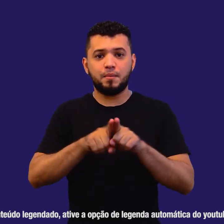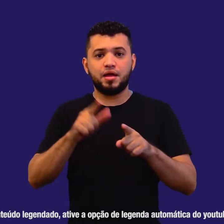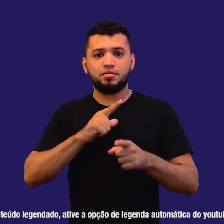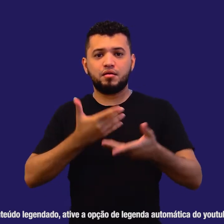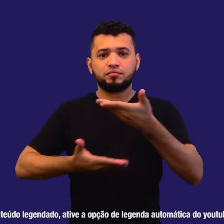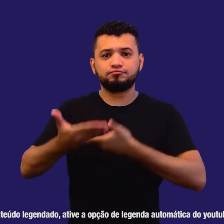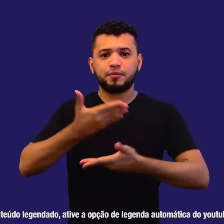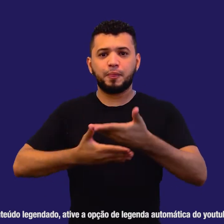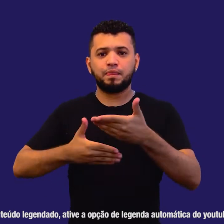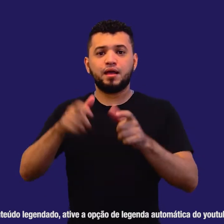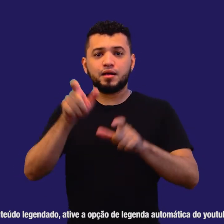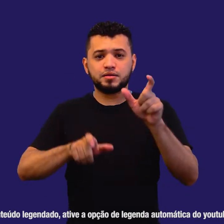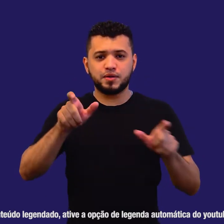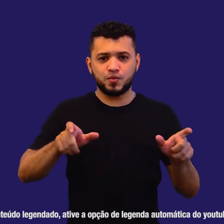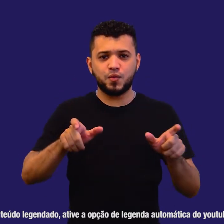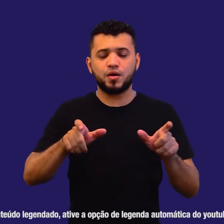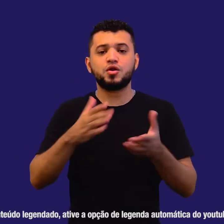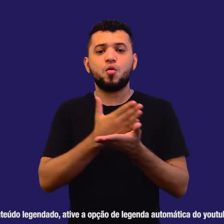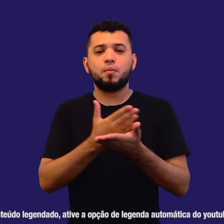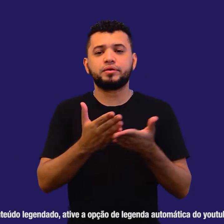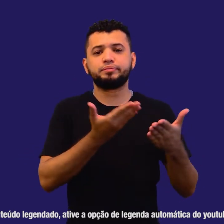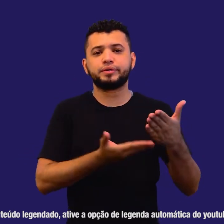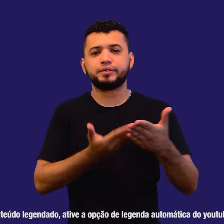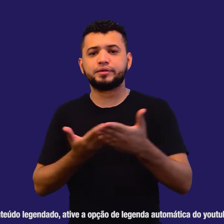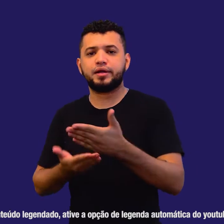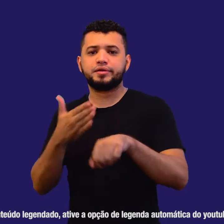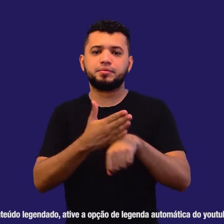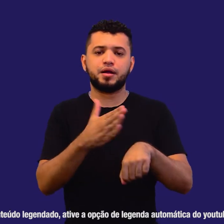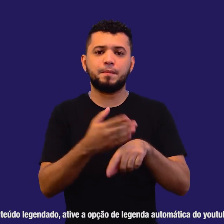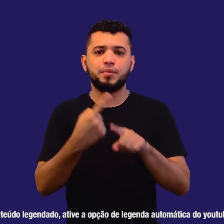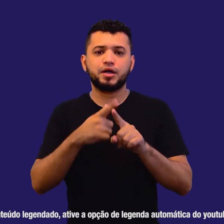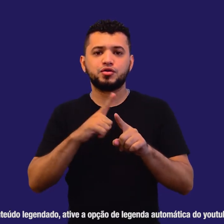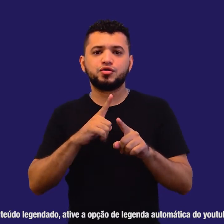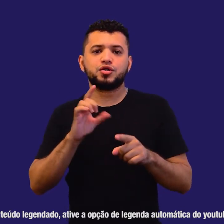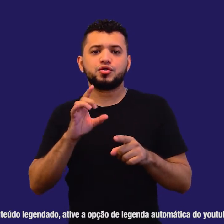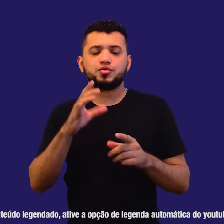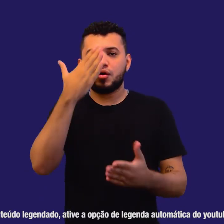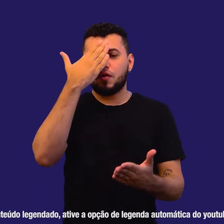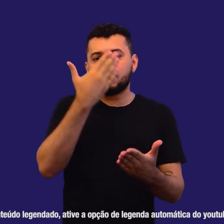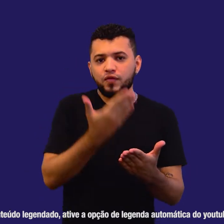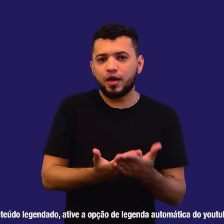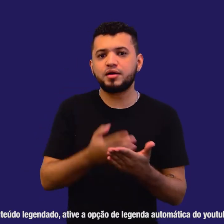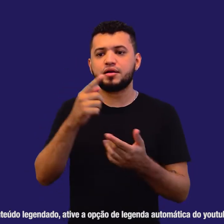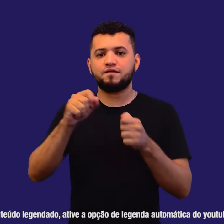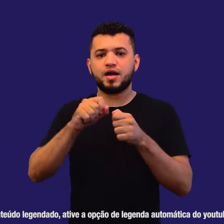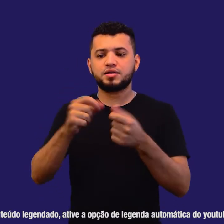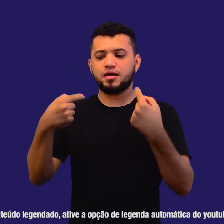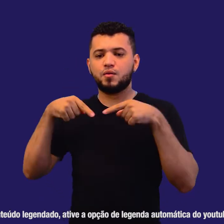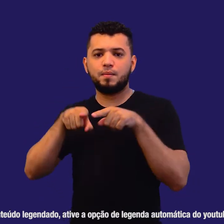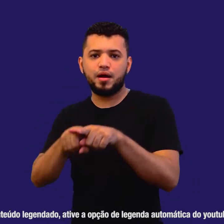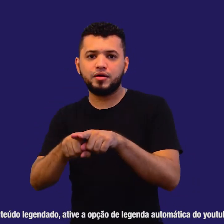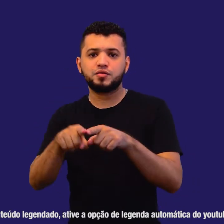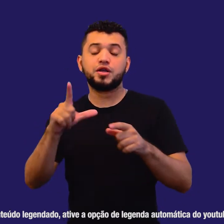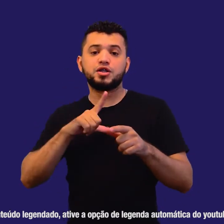relações de impessoalidade, essas práticas elas foram se perdendo porque elas se baseavam em relações de confiança que pressupunham proximidade